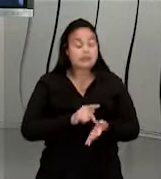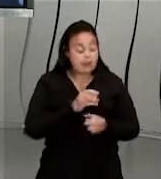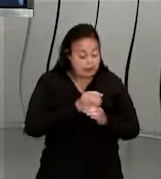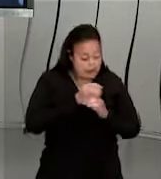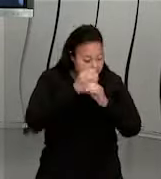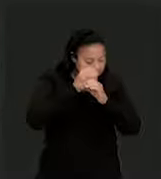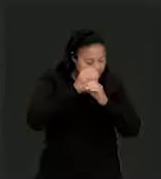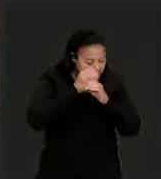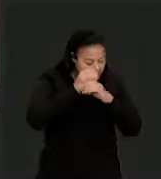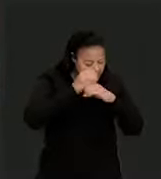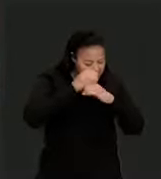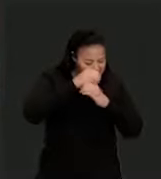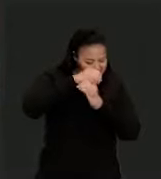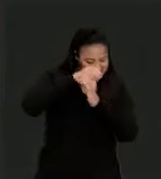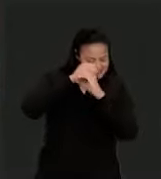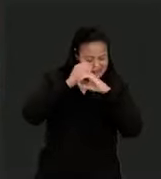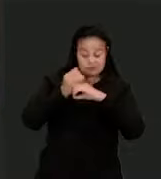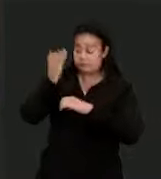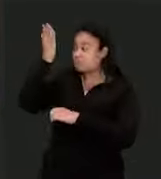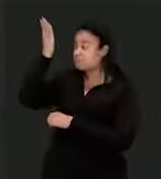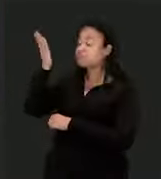observar exatamente essa imagem.